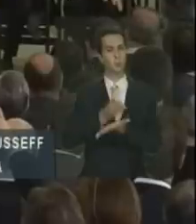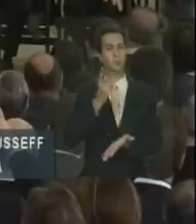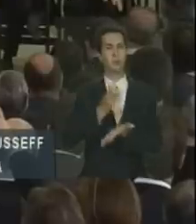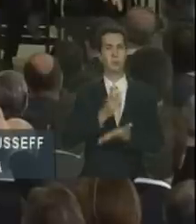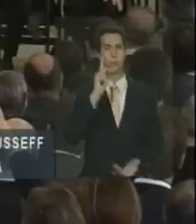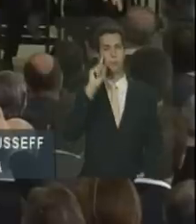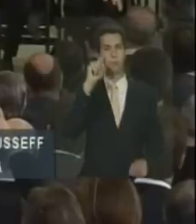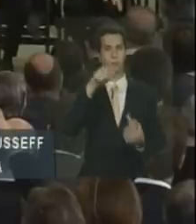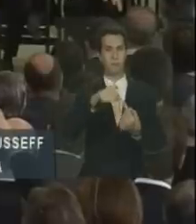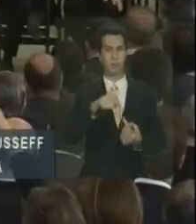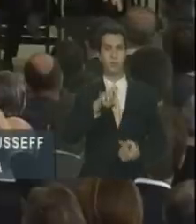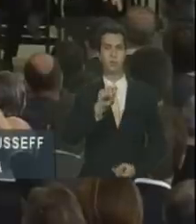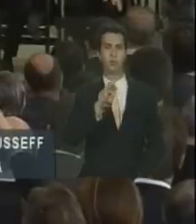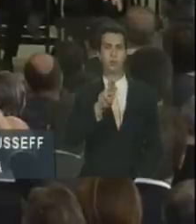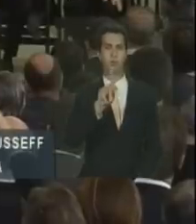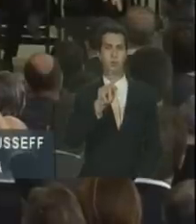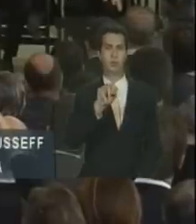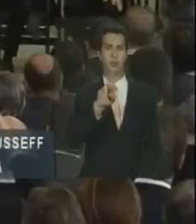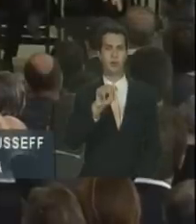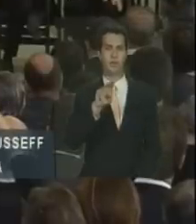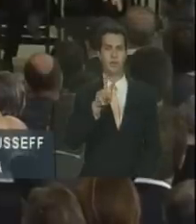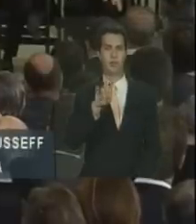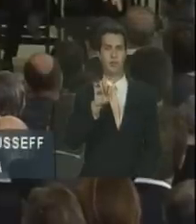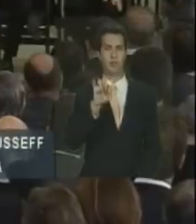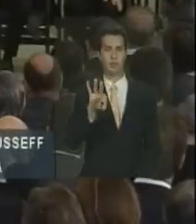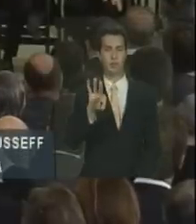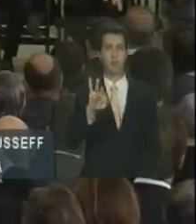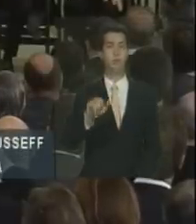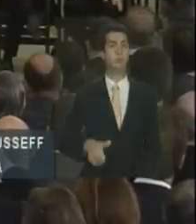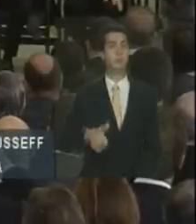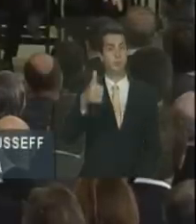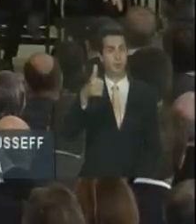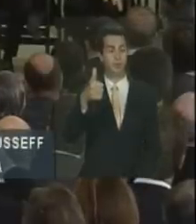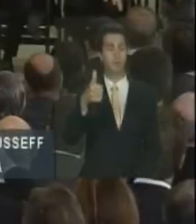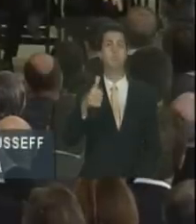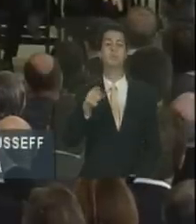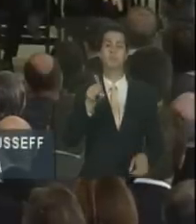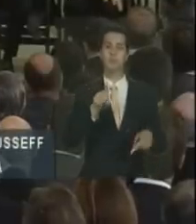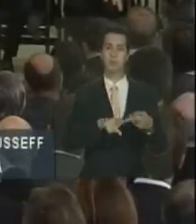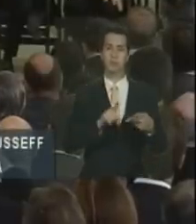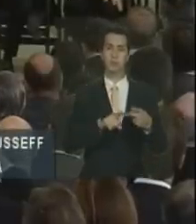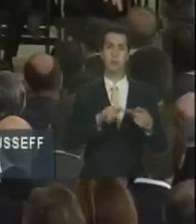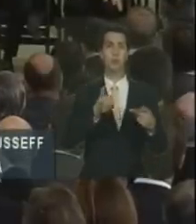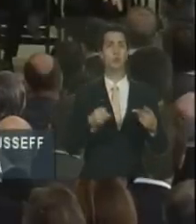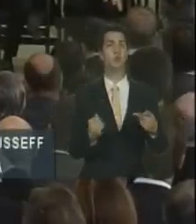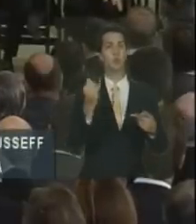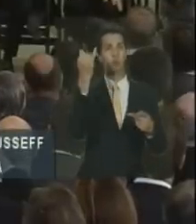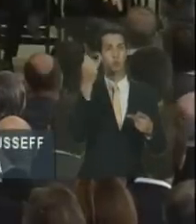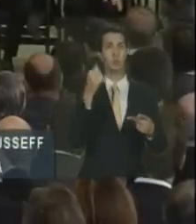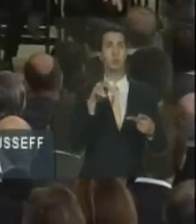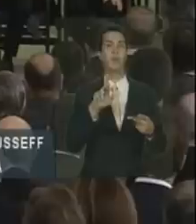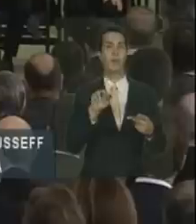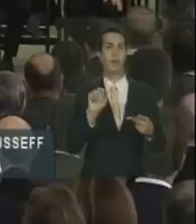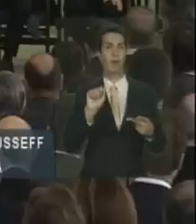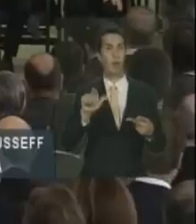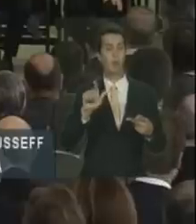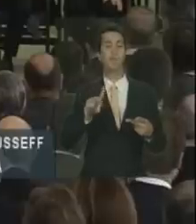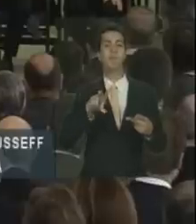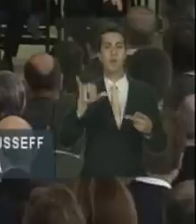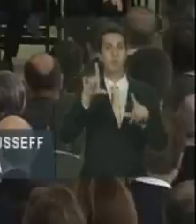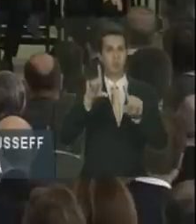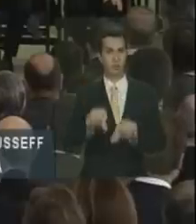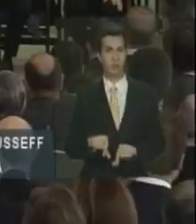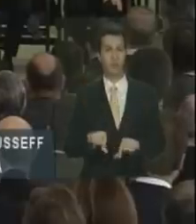criar condições para a queda dos juros reais, mas que faremos isso sem prejuízo das políticas